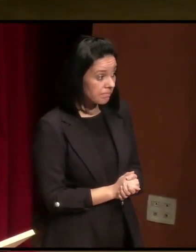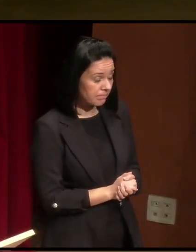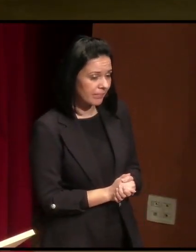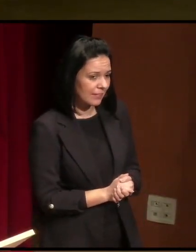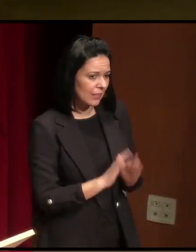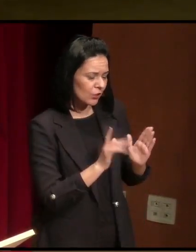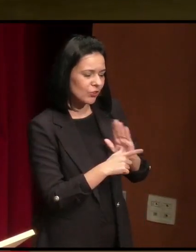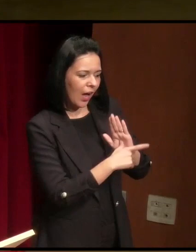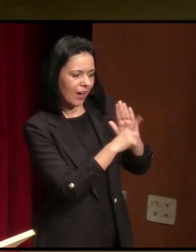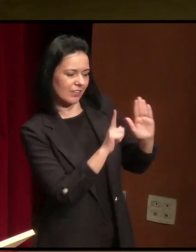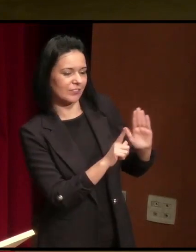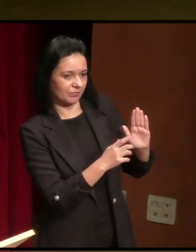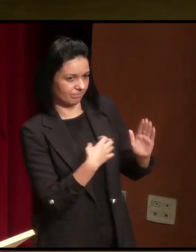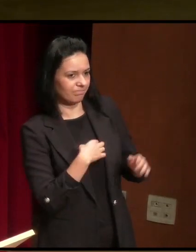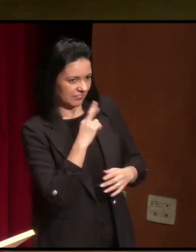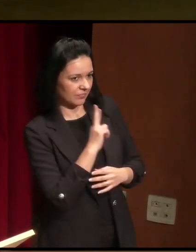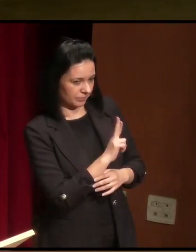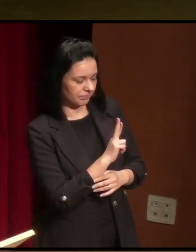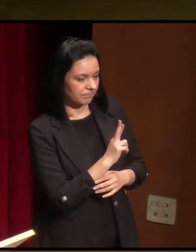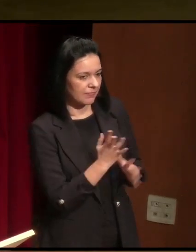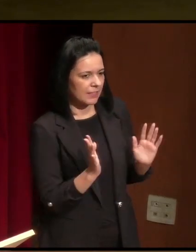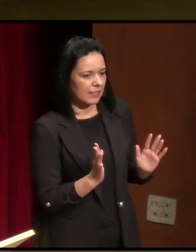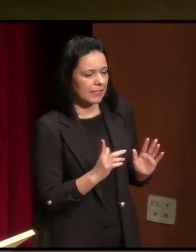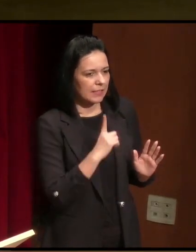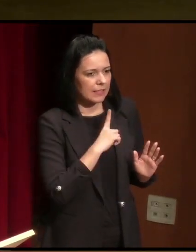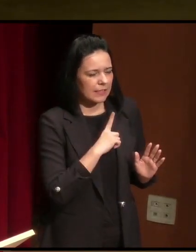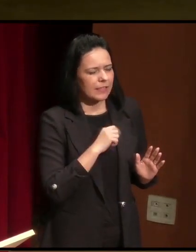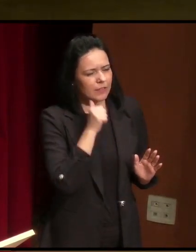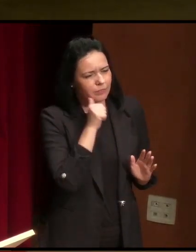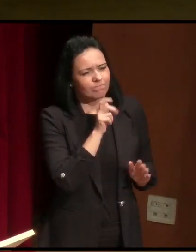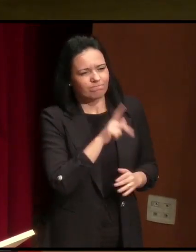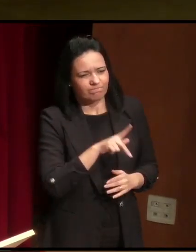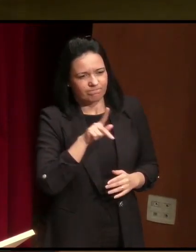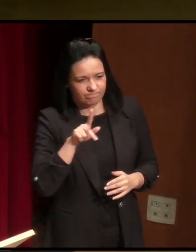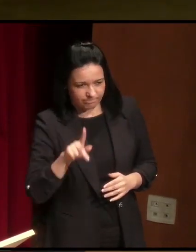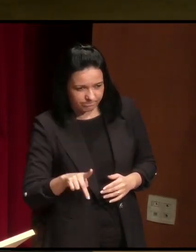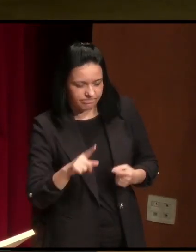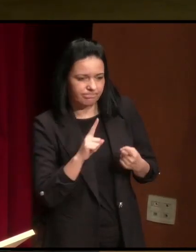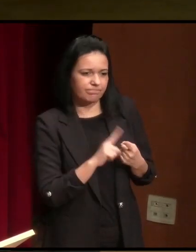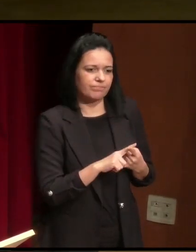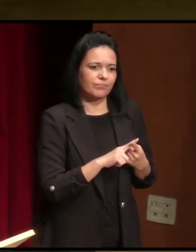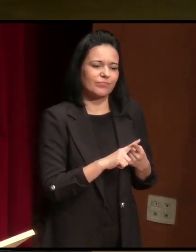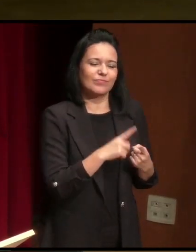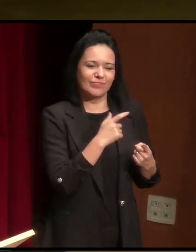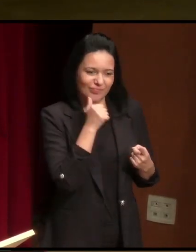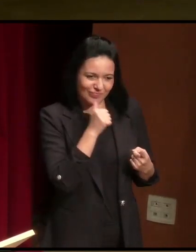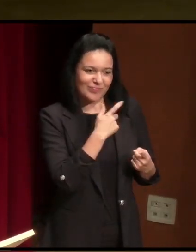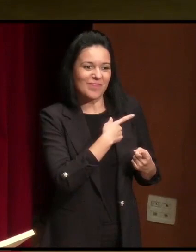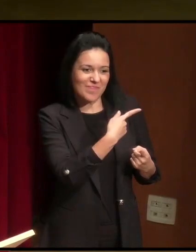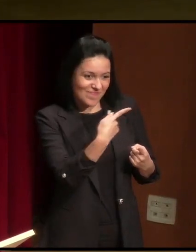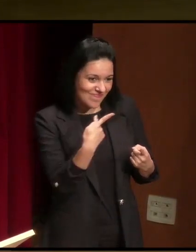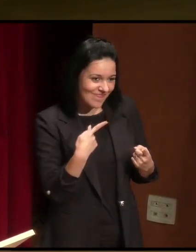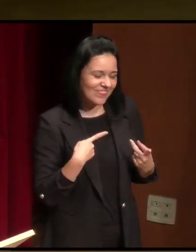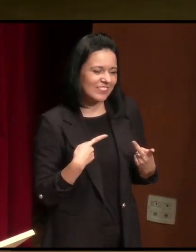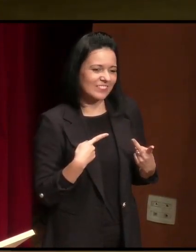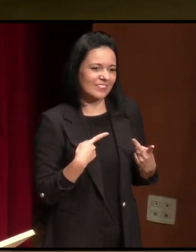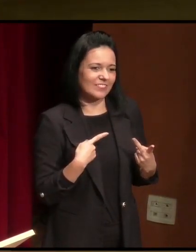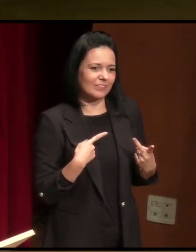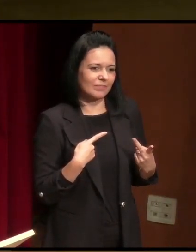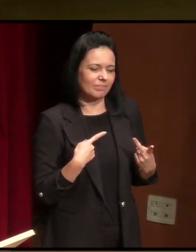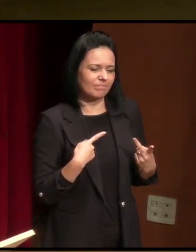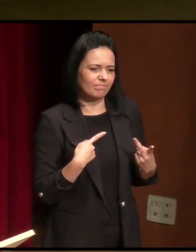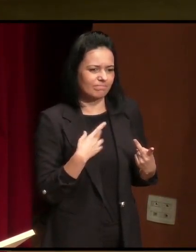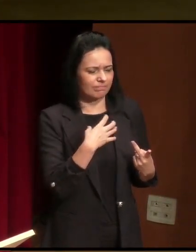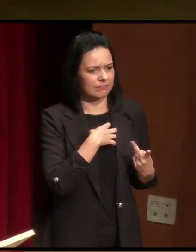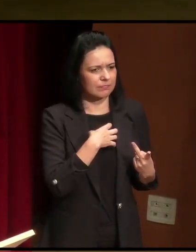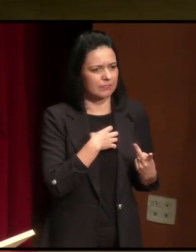de responder a sua pergunta, por favor, ouvindo a professora, o professor, a pastora, né? São três